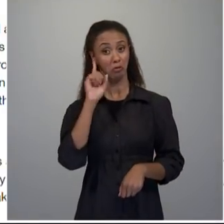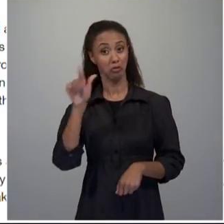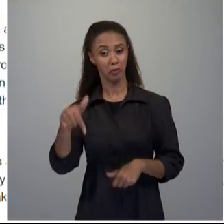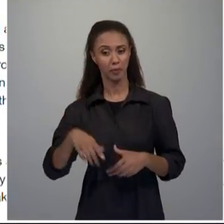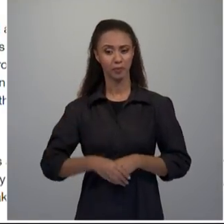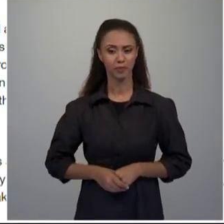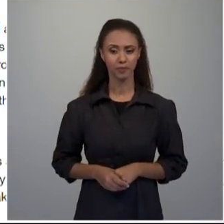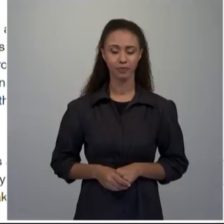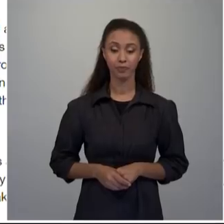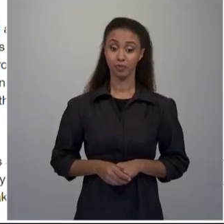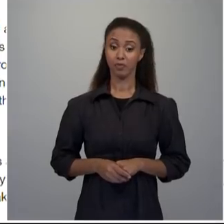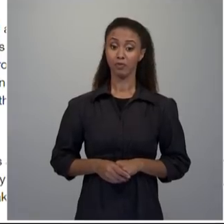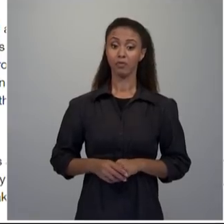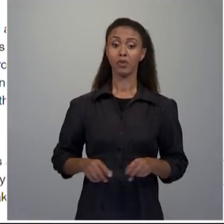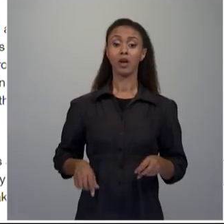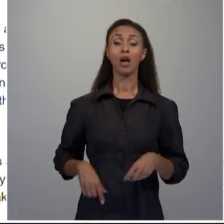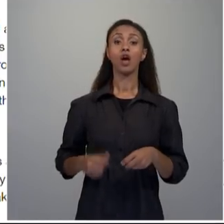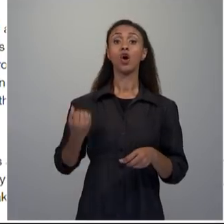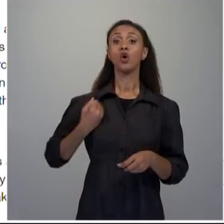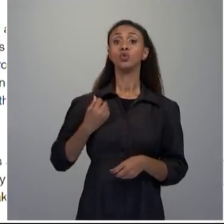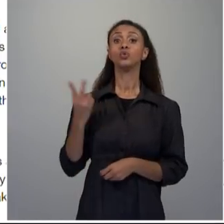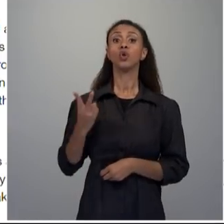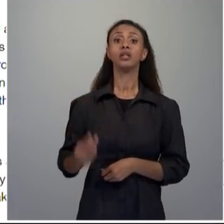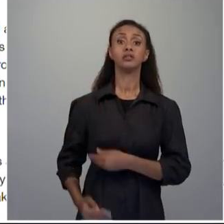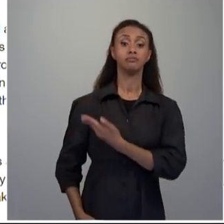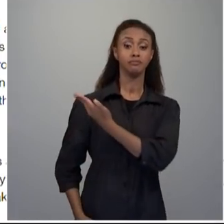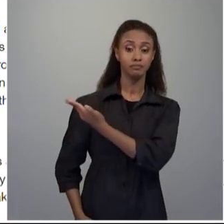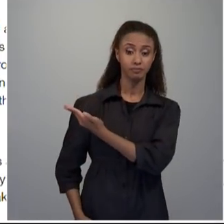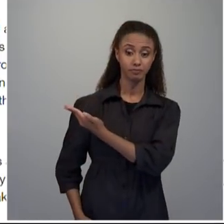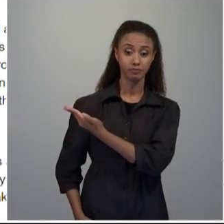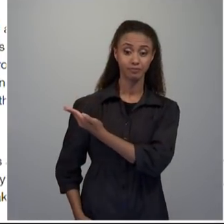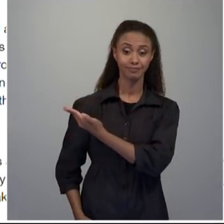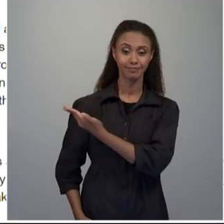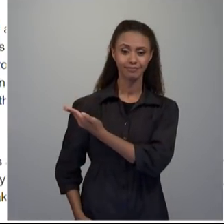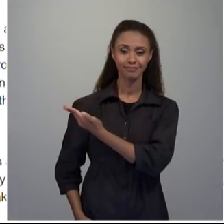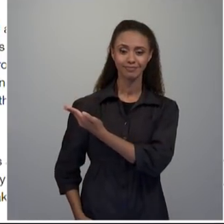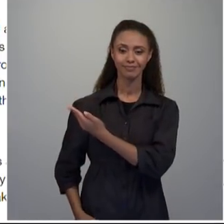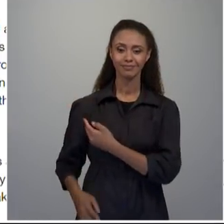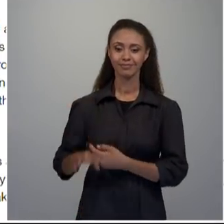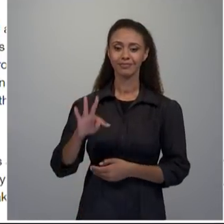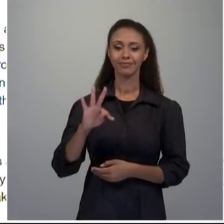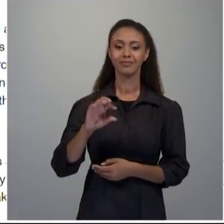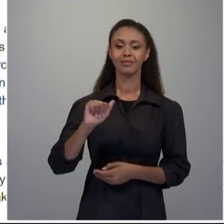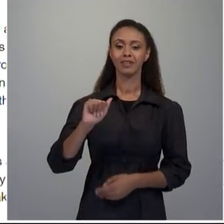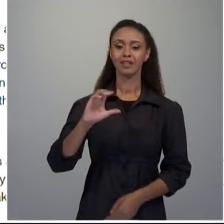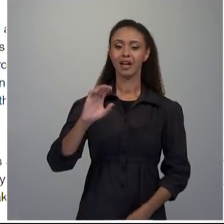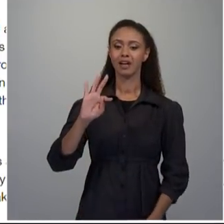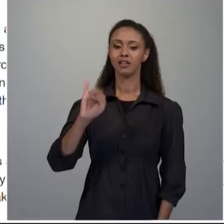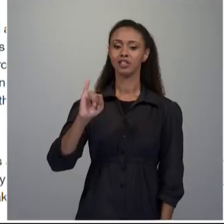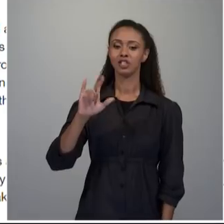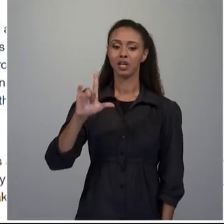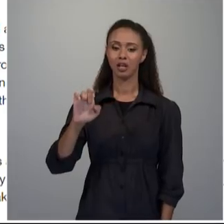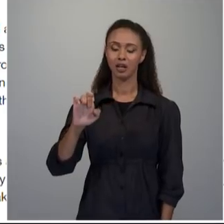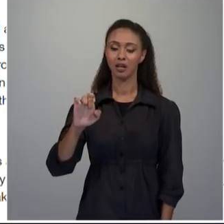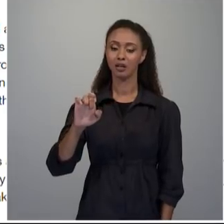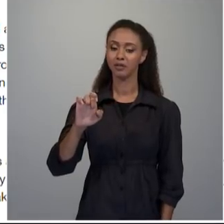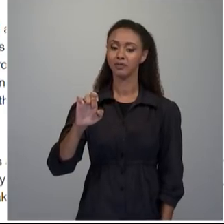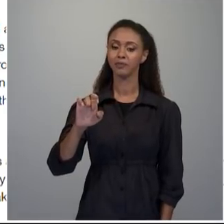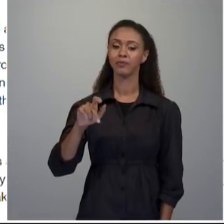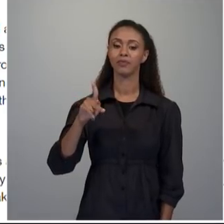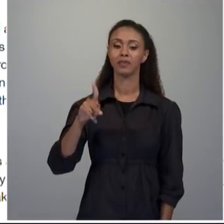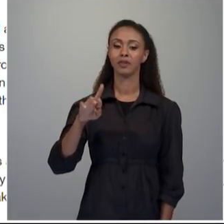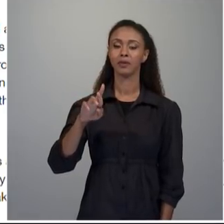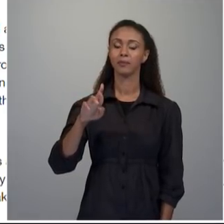perception bom ok o nosso cognato aparecendo tática percepção tática será que é isso que eles querem